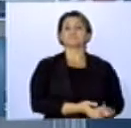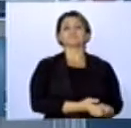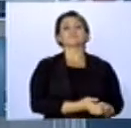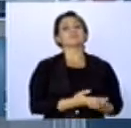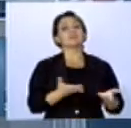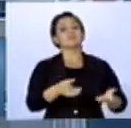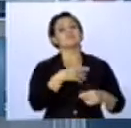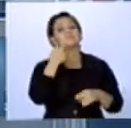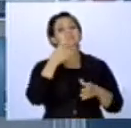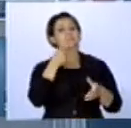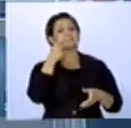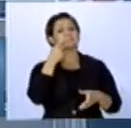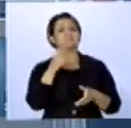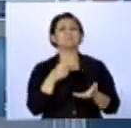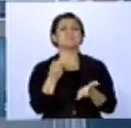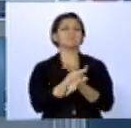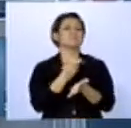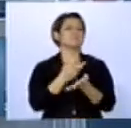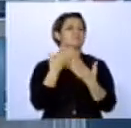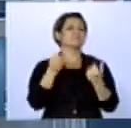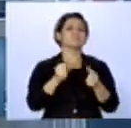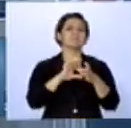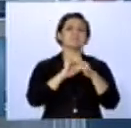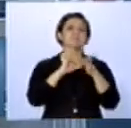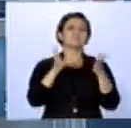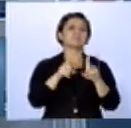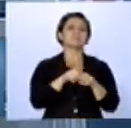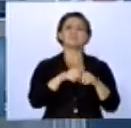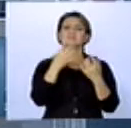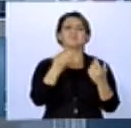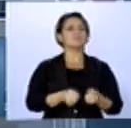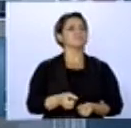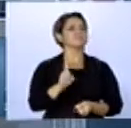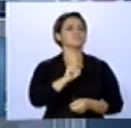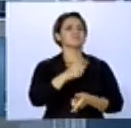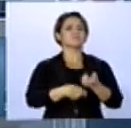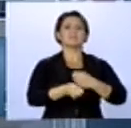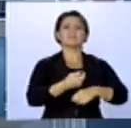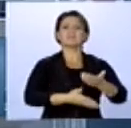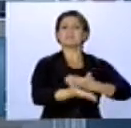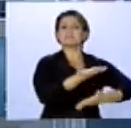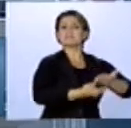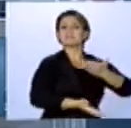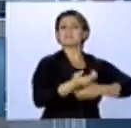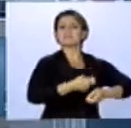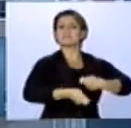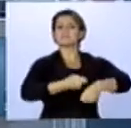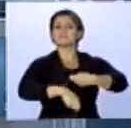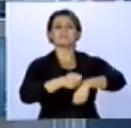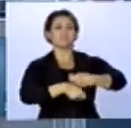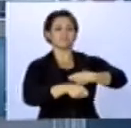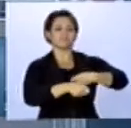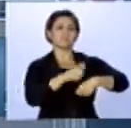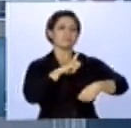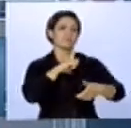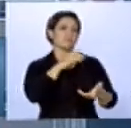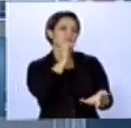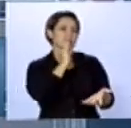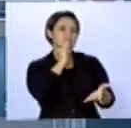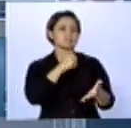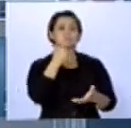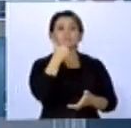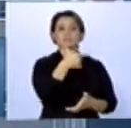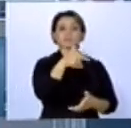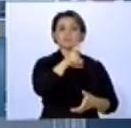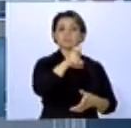do ideal libertário Não É admitido nem mesmo no âmbito das relações econômicas ora temos por exemplo a lei